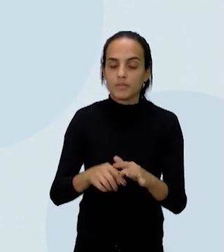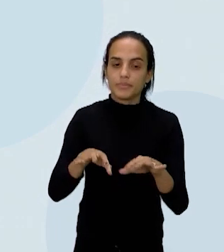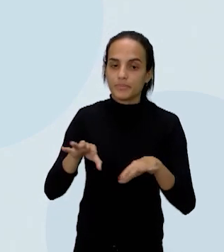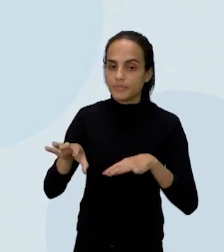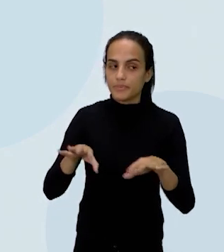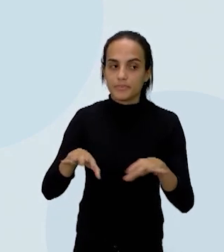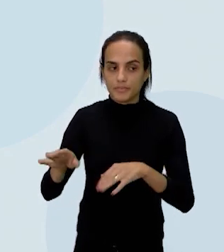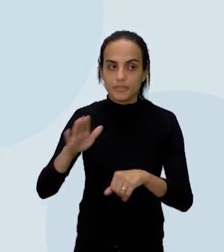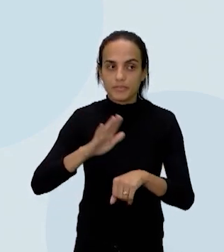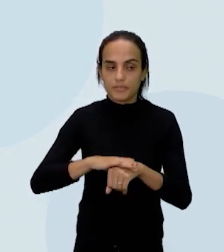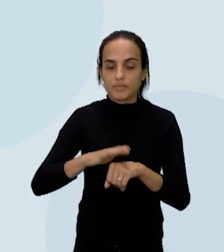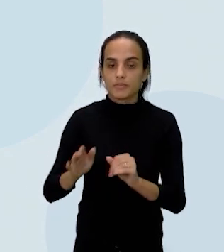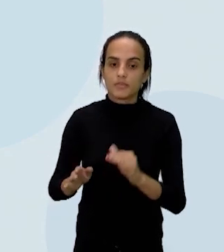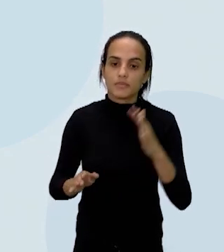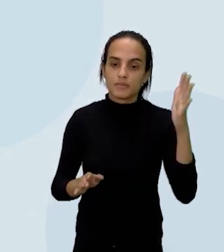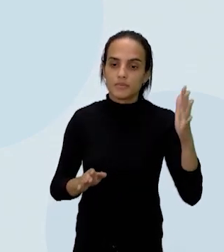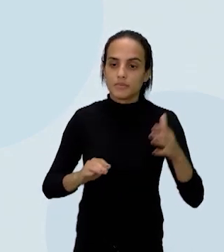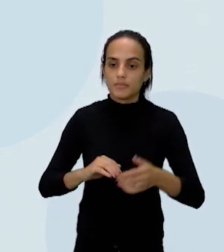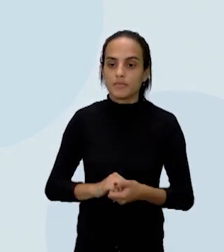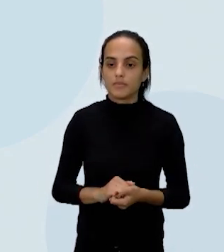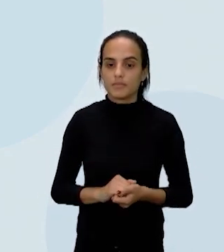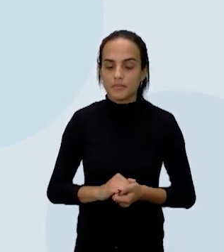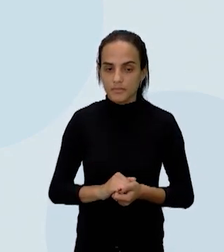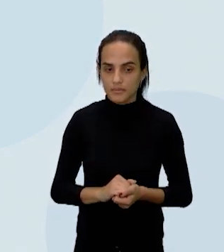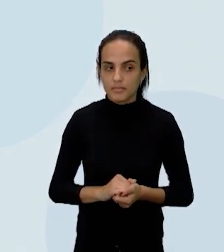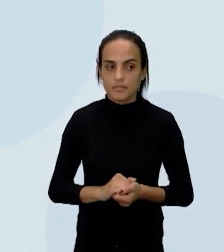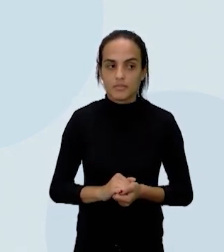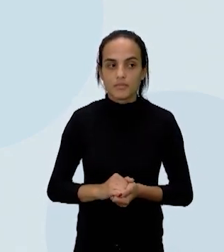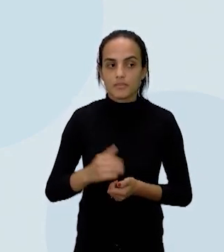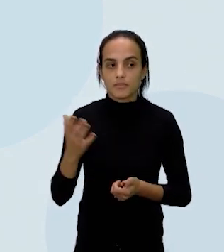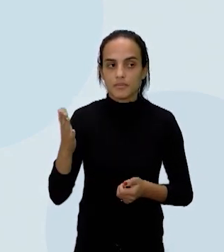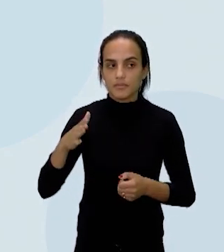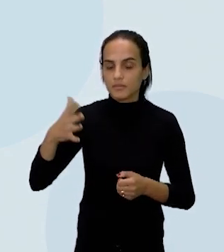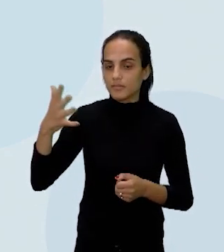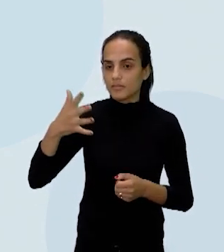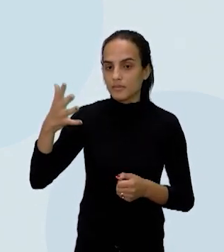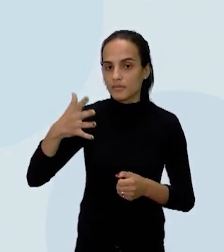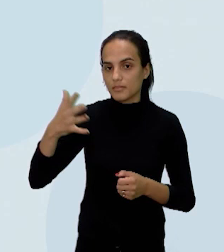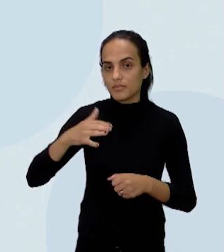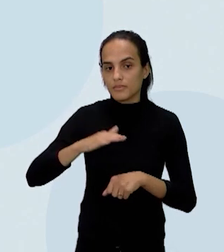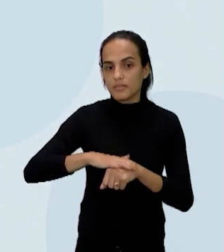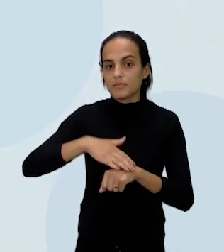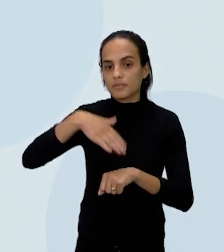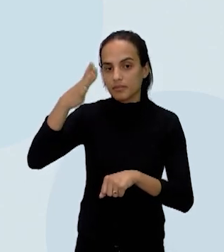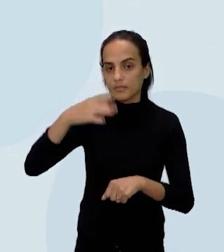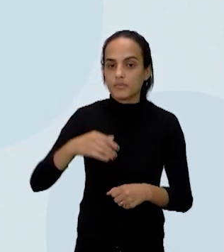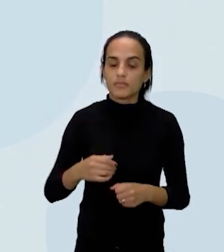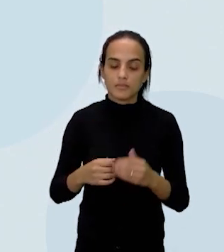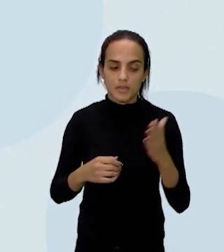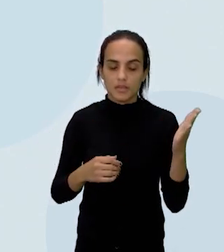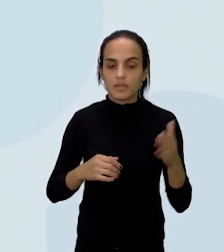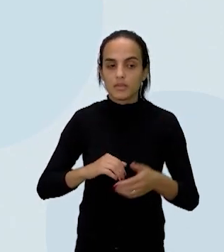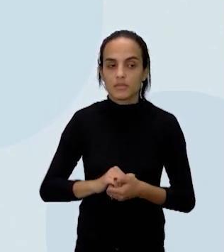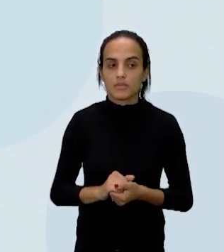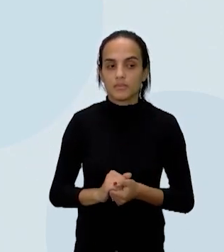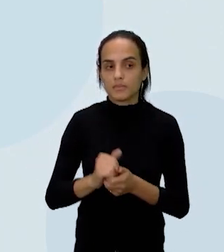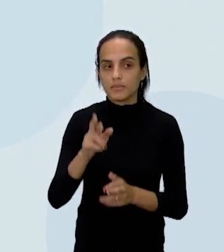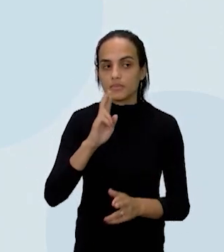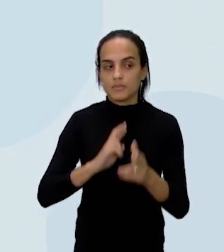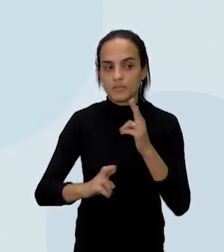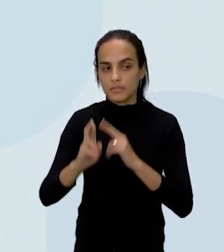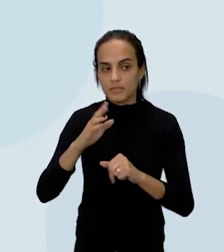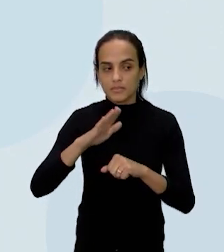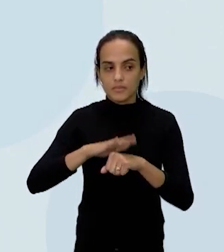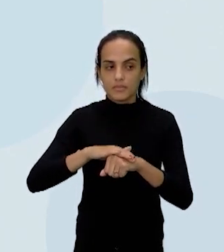direita. Então, a maior velocidade está acontecendo na direita. E a reação deslocada para a